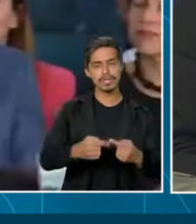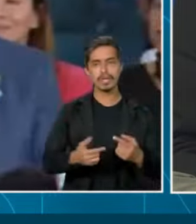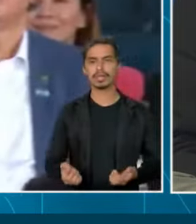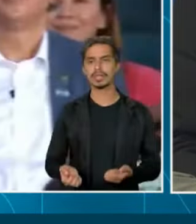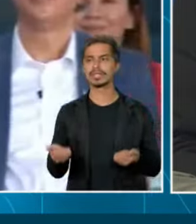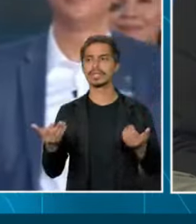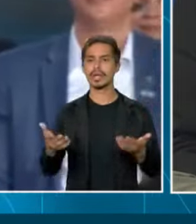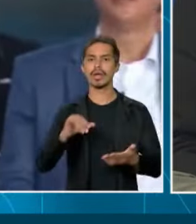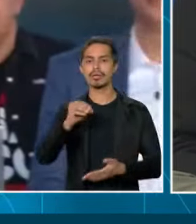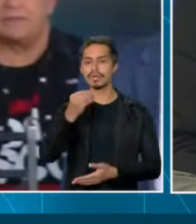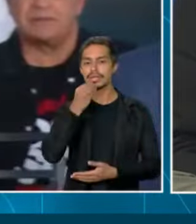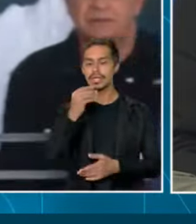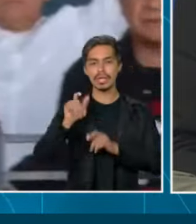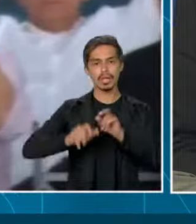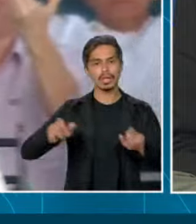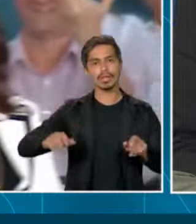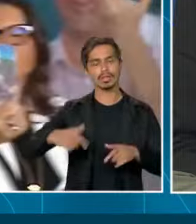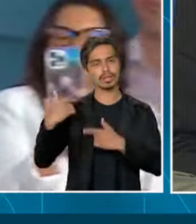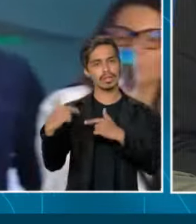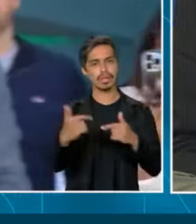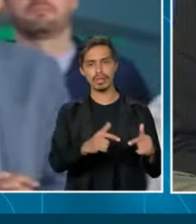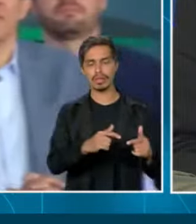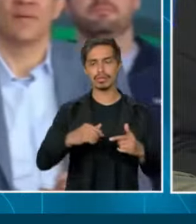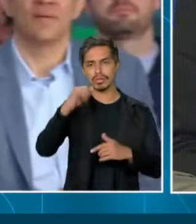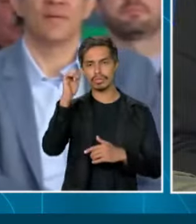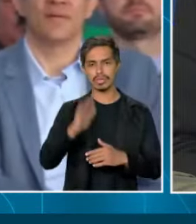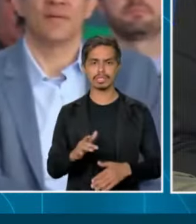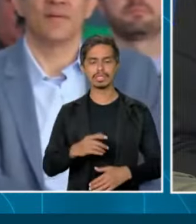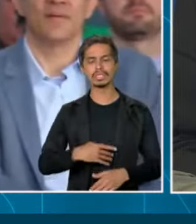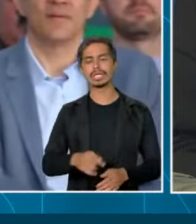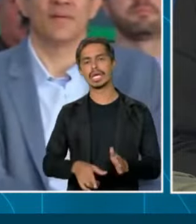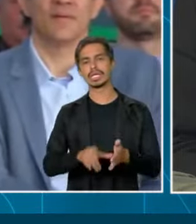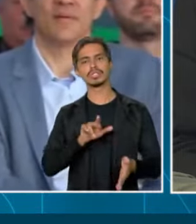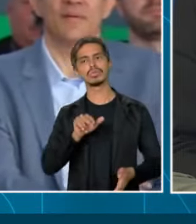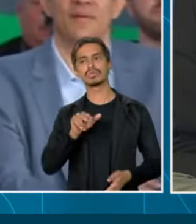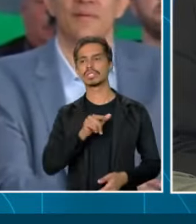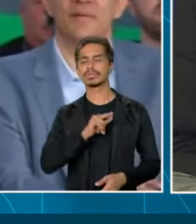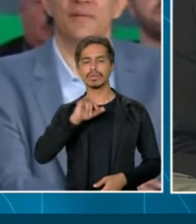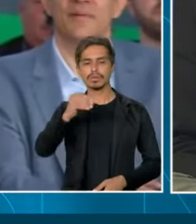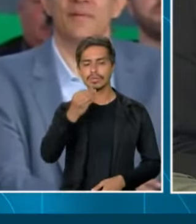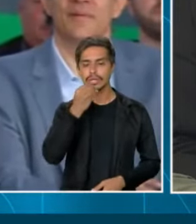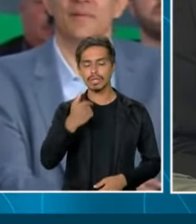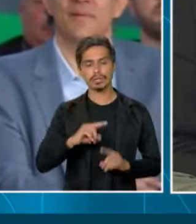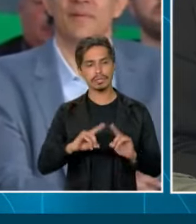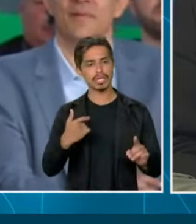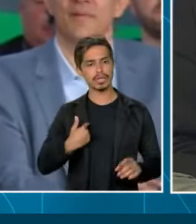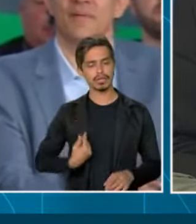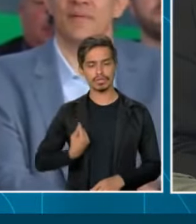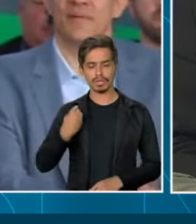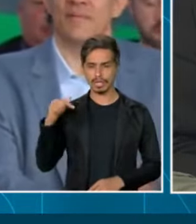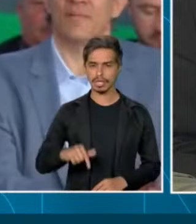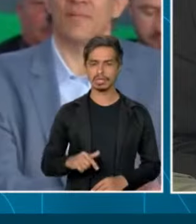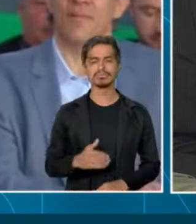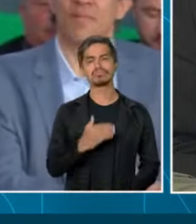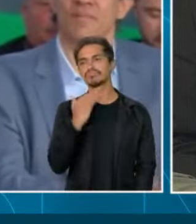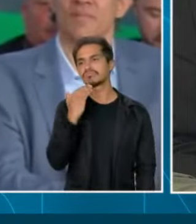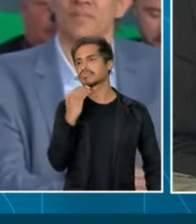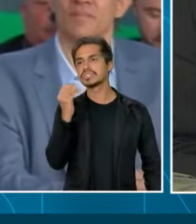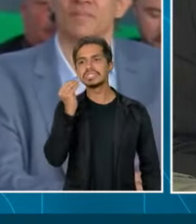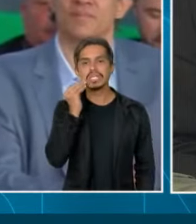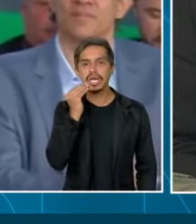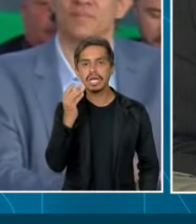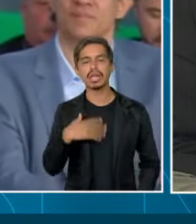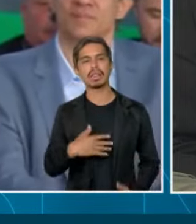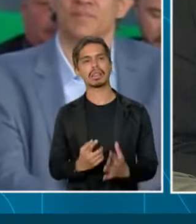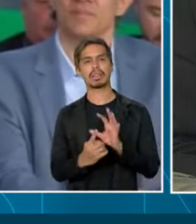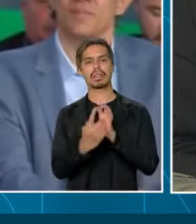embates, né? E eu acho que essa melhora, né, só concluindo aquele raciocínio que eu estava falando, vem muito de bons indicadores na economia. Está tendo esse embate com o